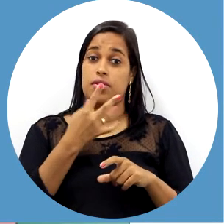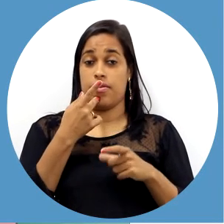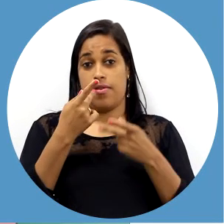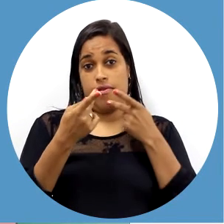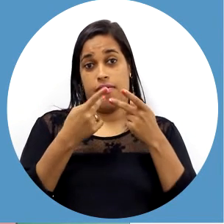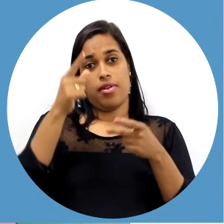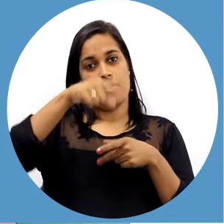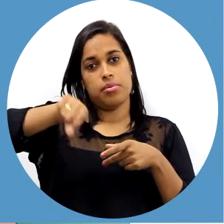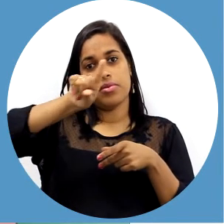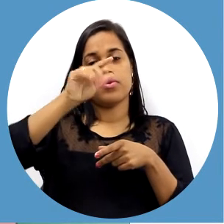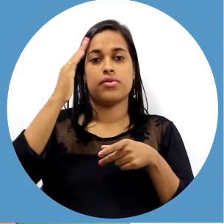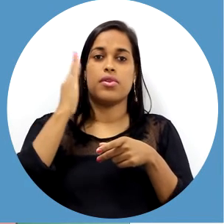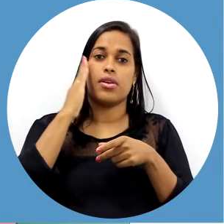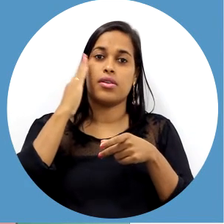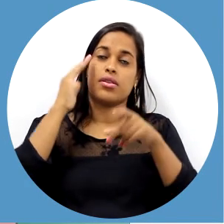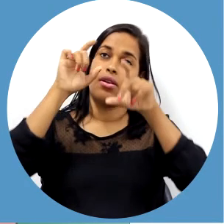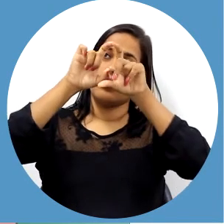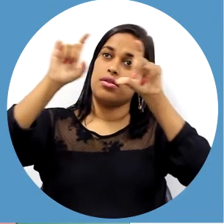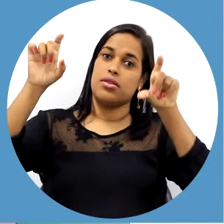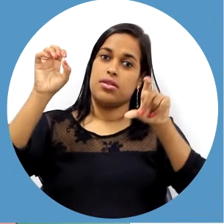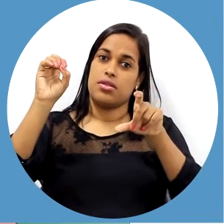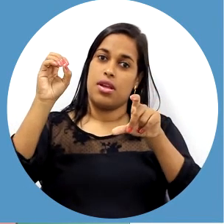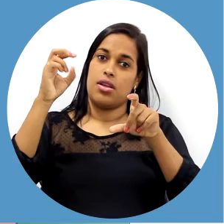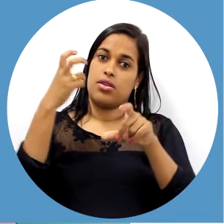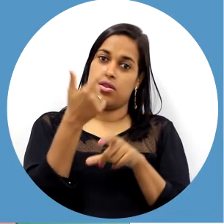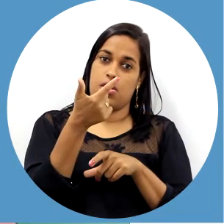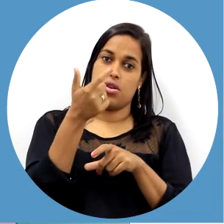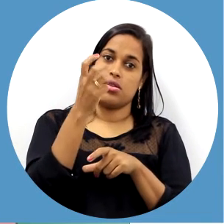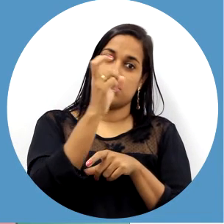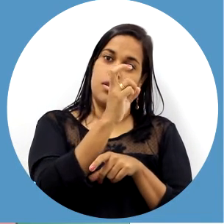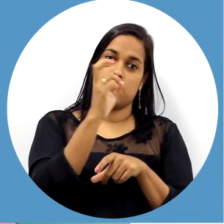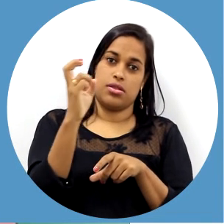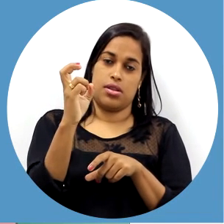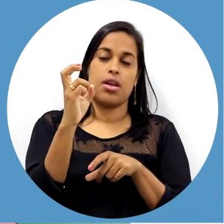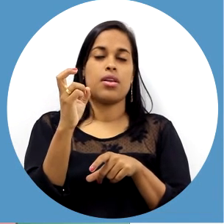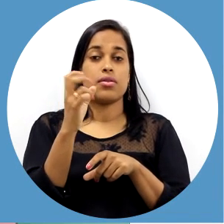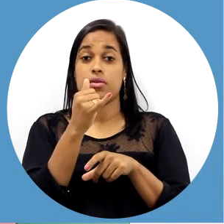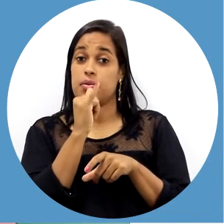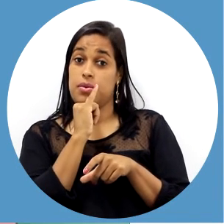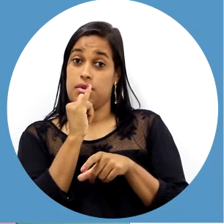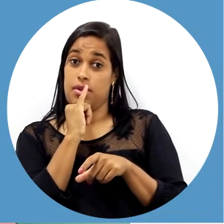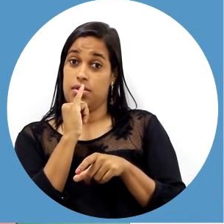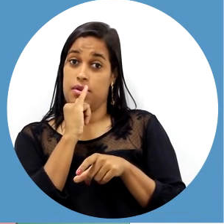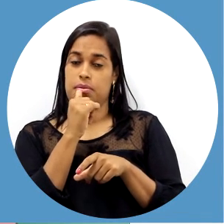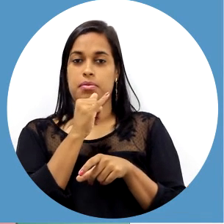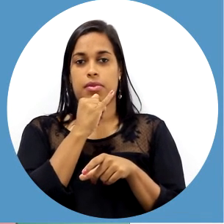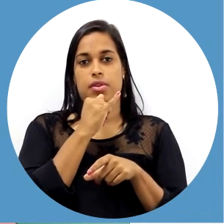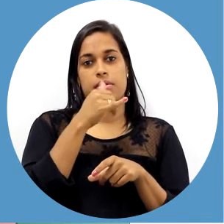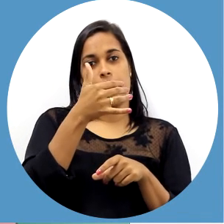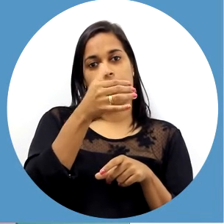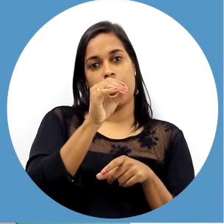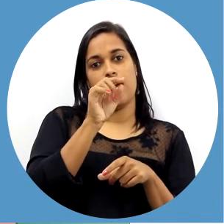válidos que eu poderia citar para você entender, que é aquele 0 e 255, estamos usando aqui como exemplo, mas